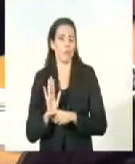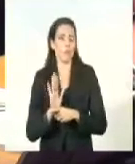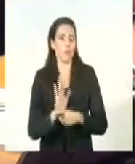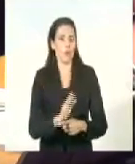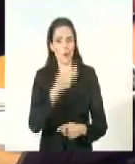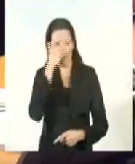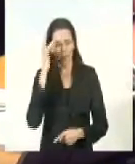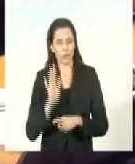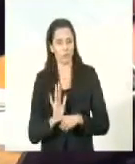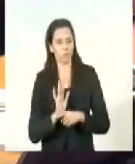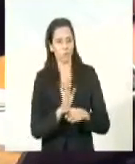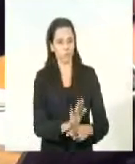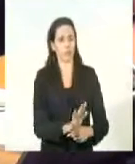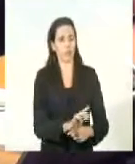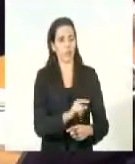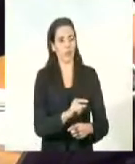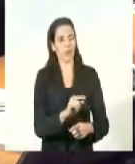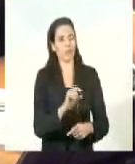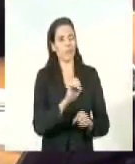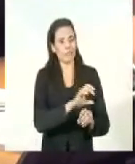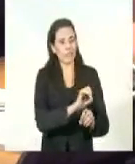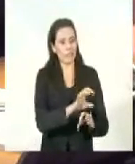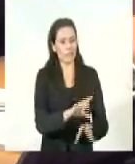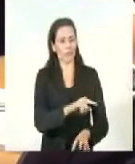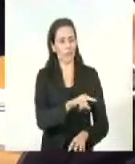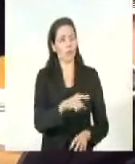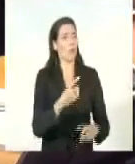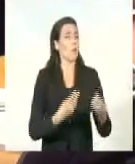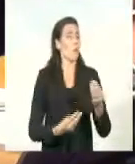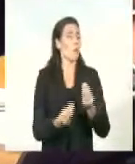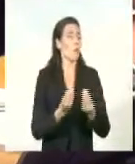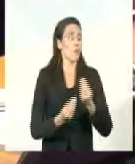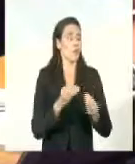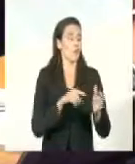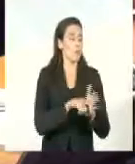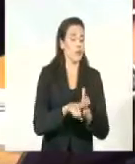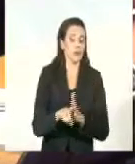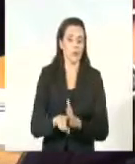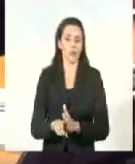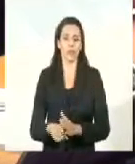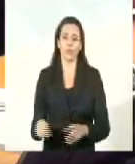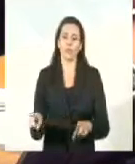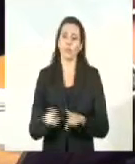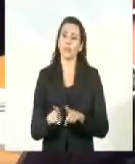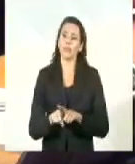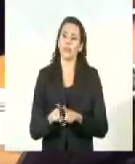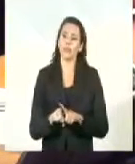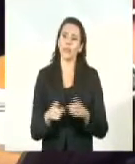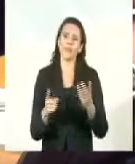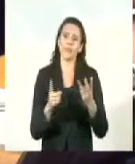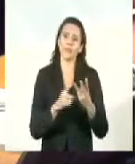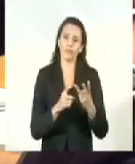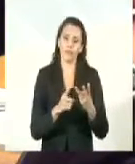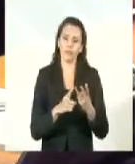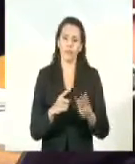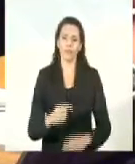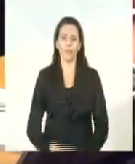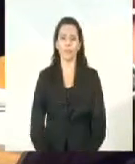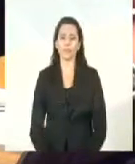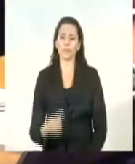pública. E, por fim, fazer uma pergunta. Eu vi, nos últimos dias, um questionamento, deputado